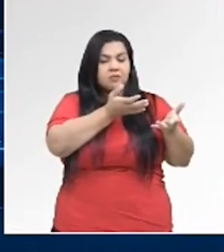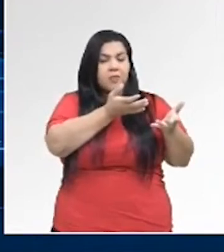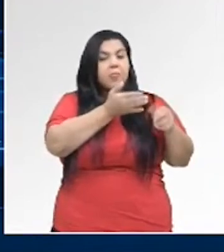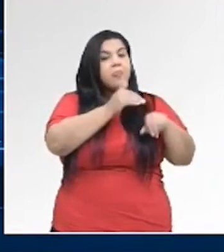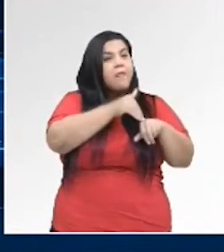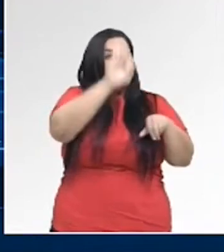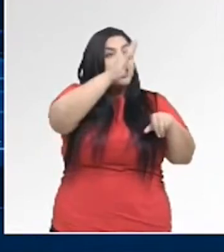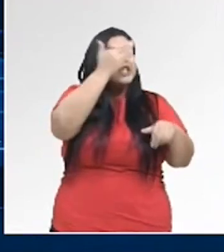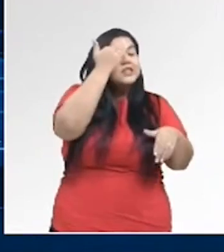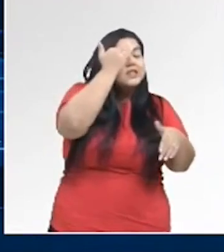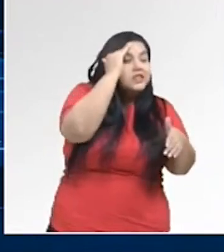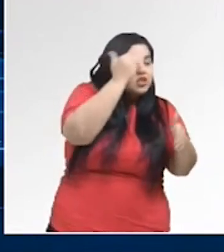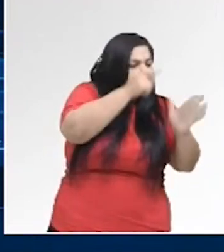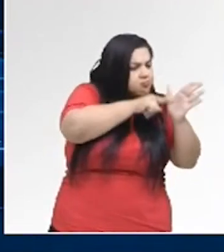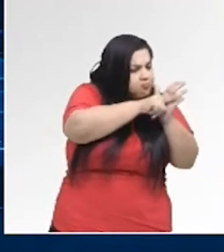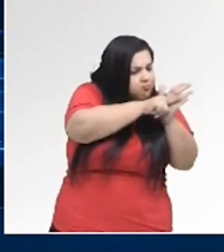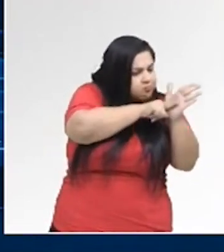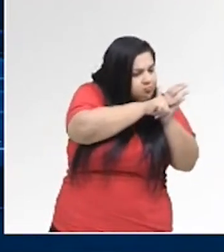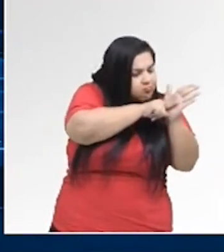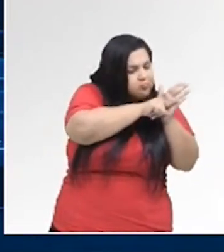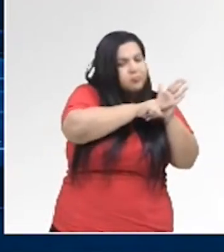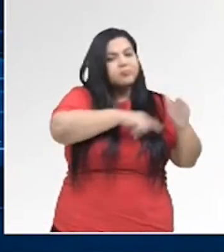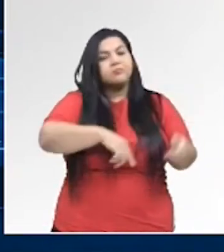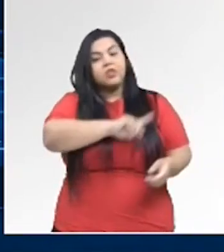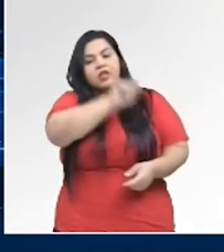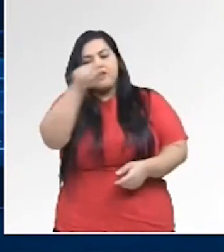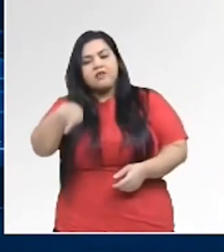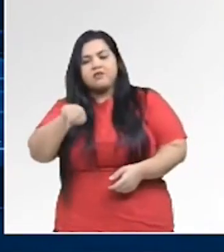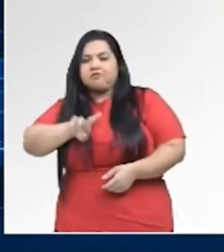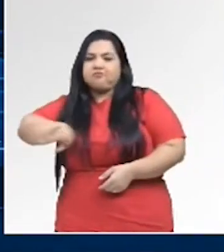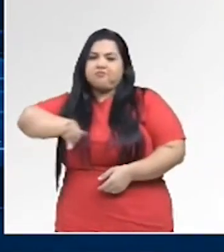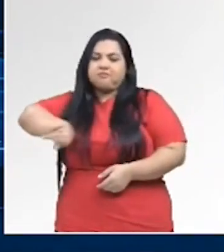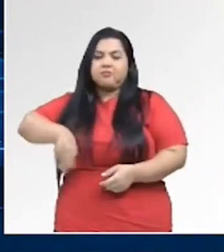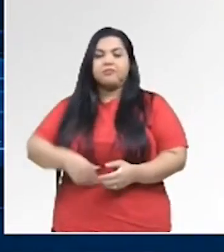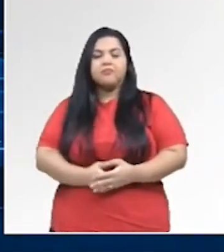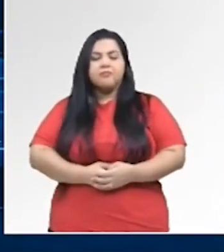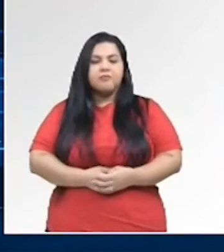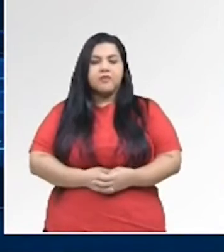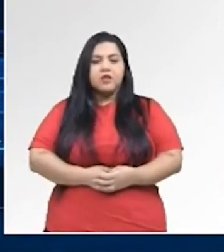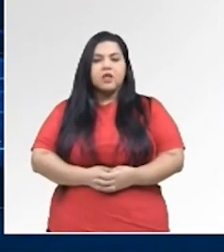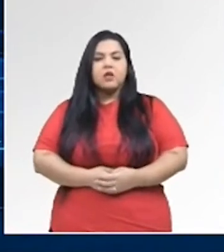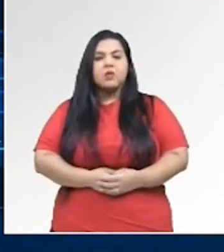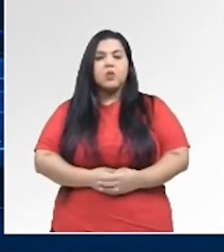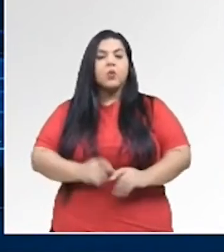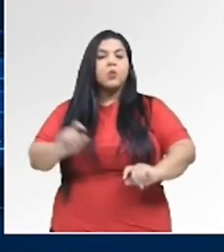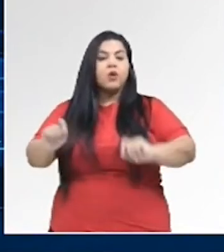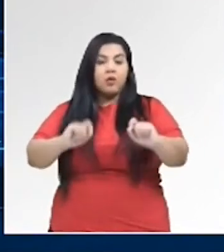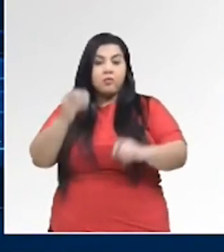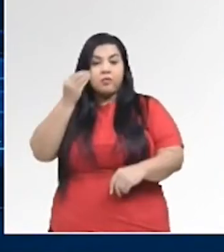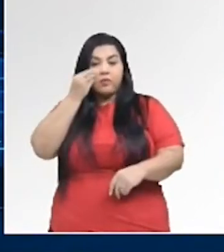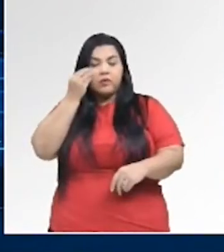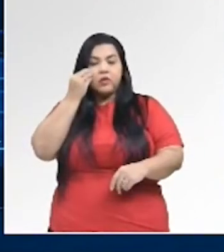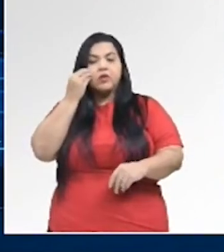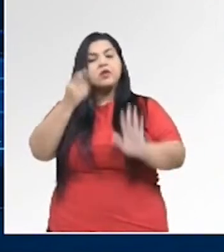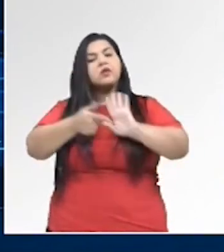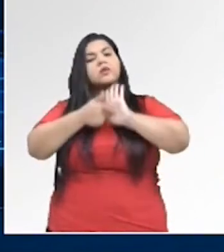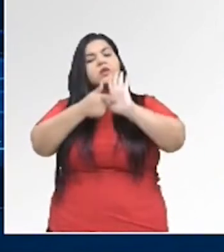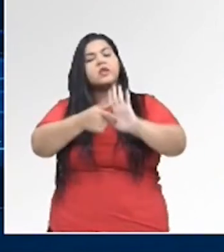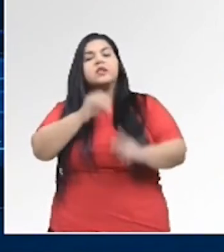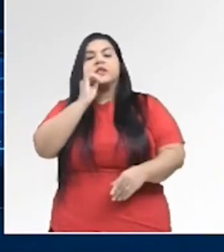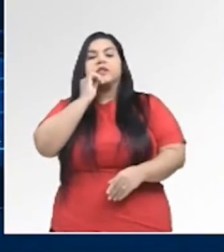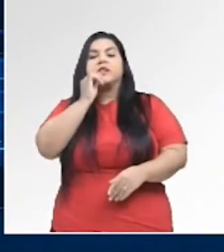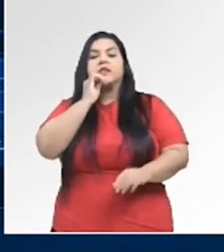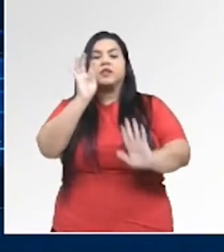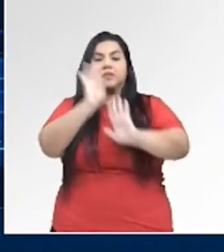mais interpretação, tá certo, gente? Então, vamos observar aqui o que nos traz como exemplos